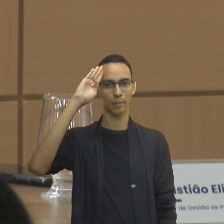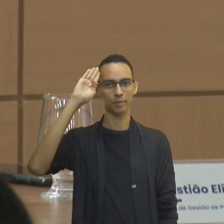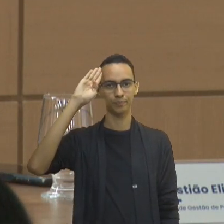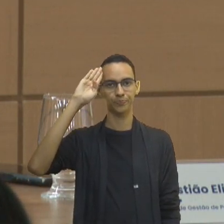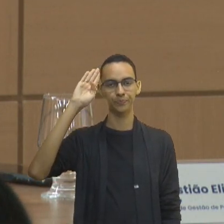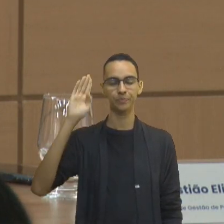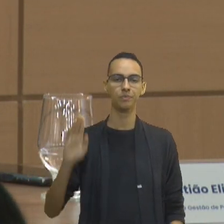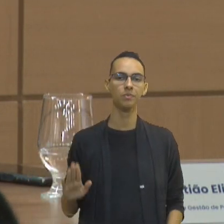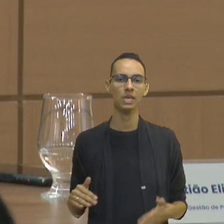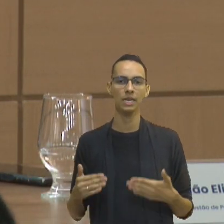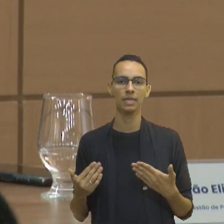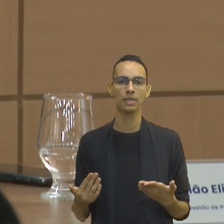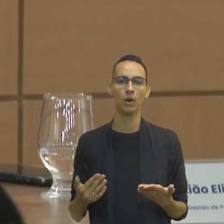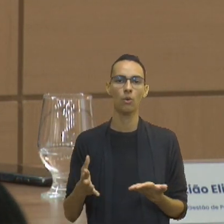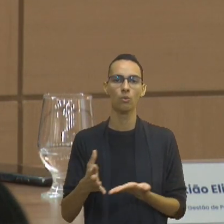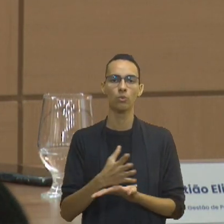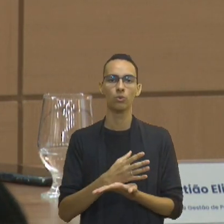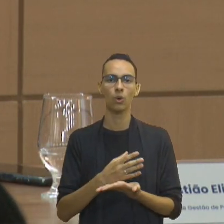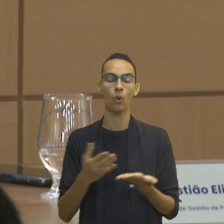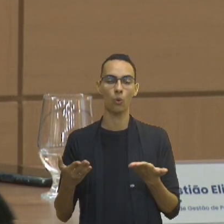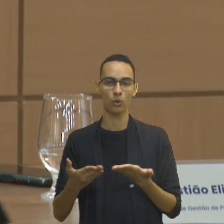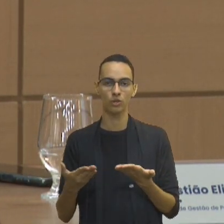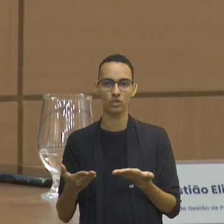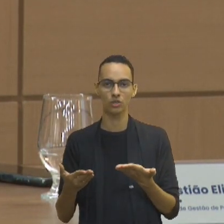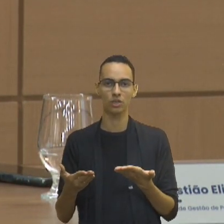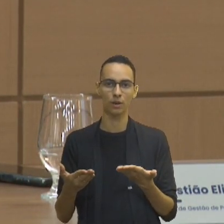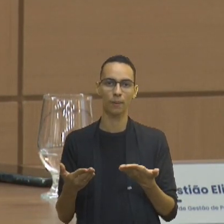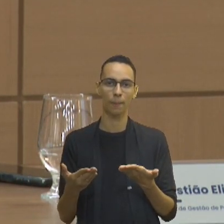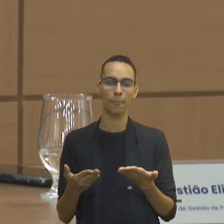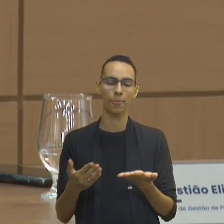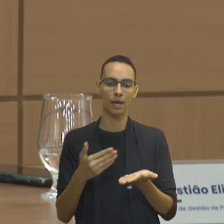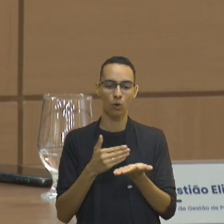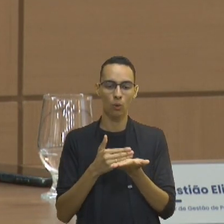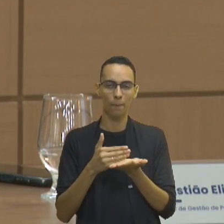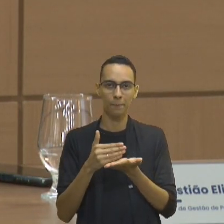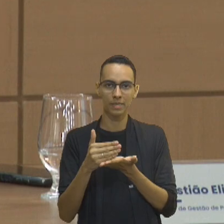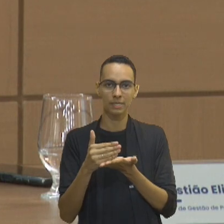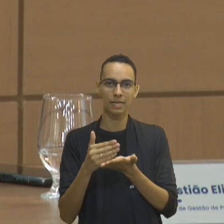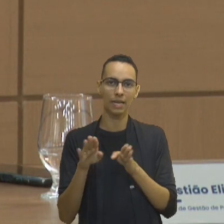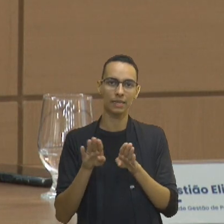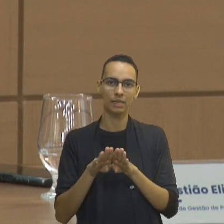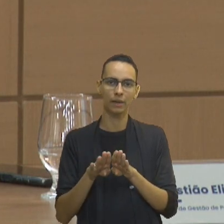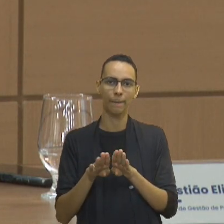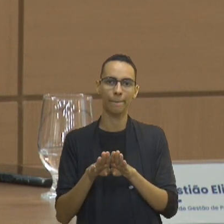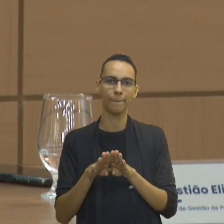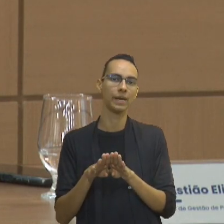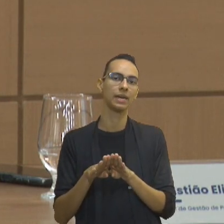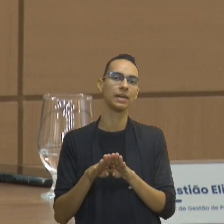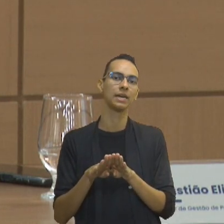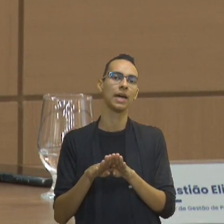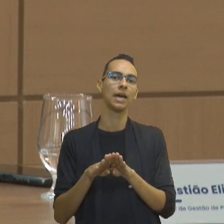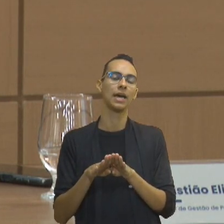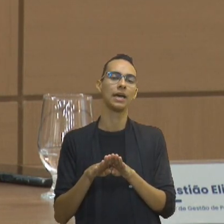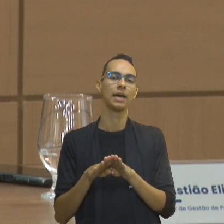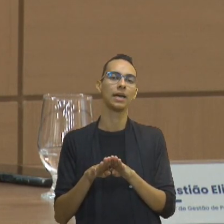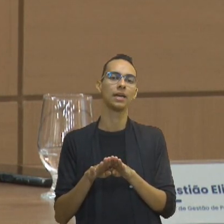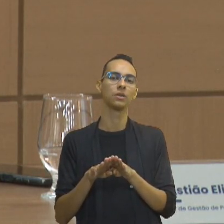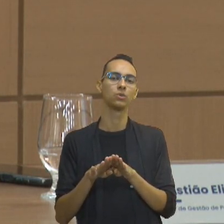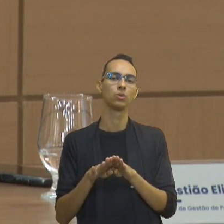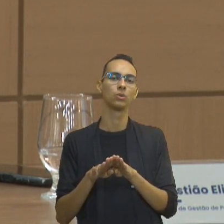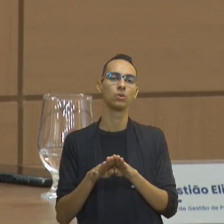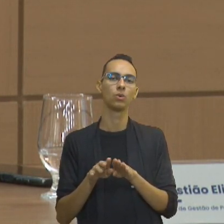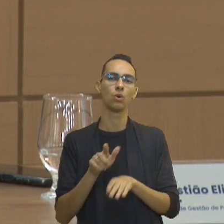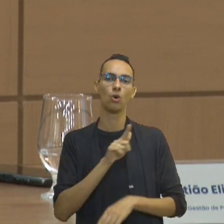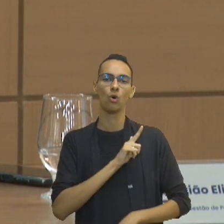num dado momento, e a partir de um determinado momento, a sinalização do governo federal é que